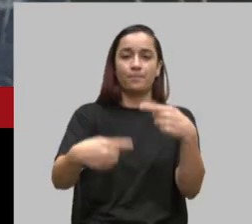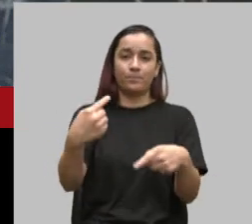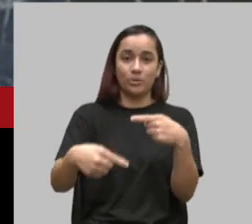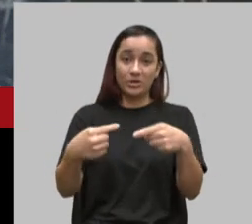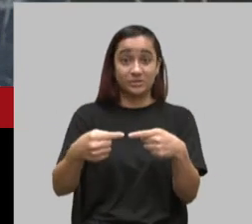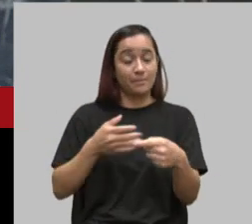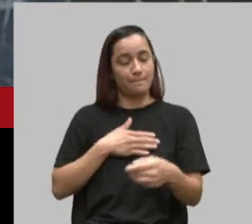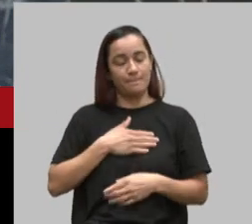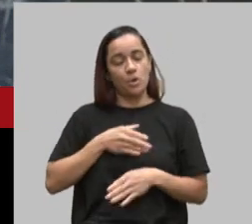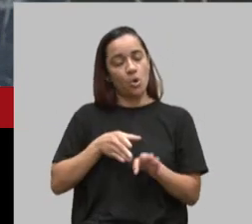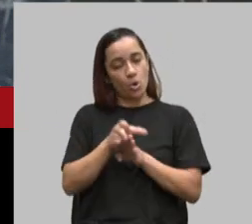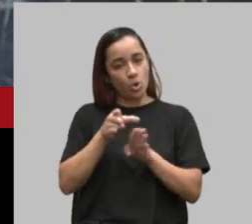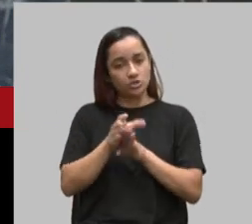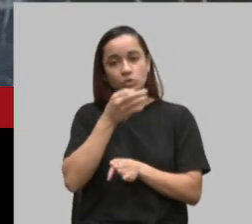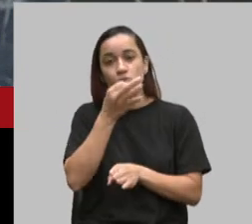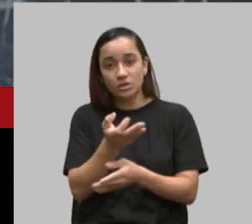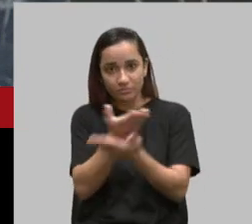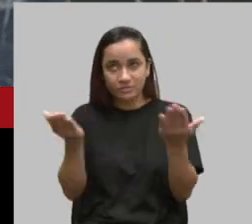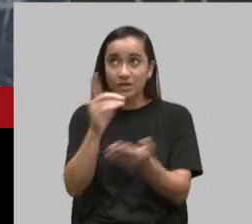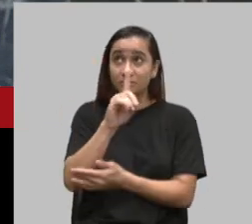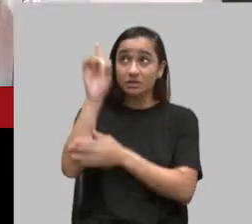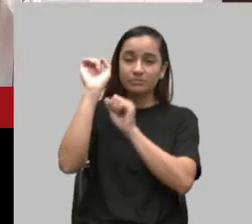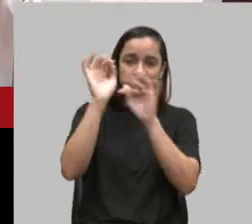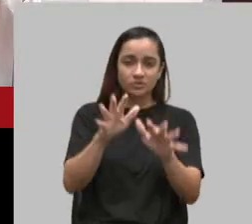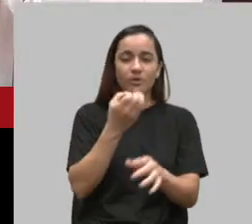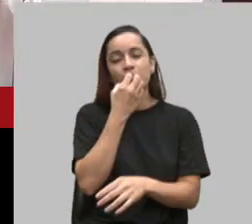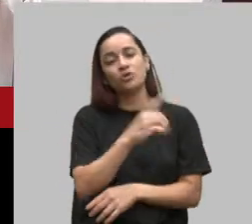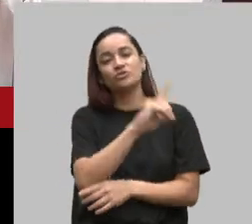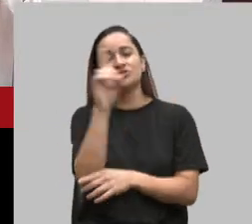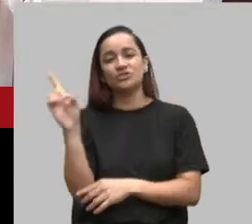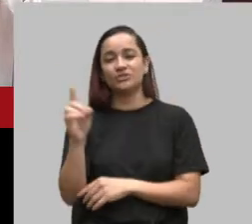vocês Fique todos com Deus e um bom